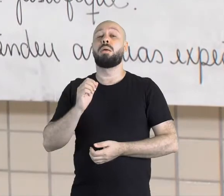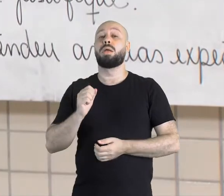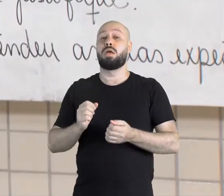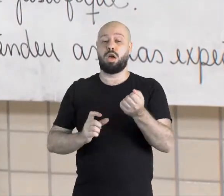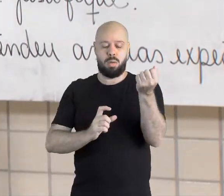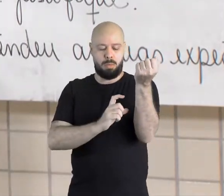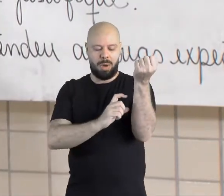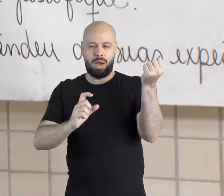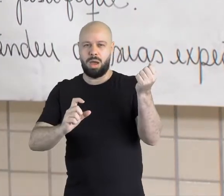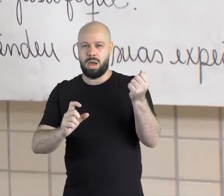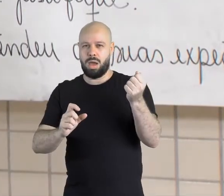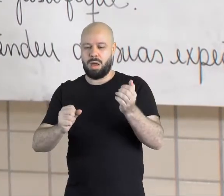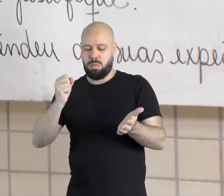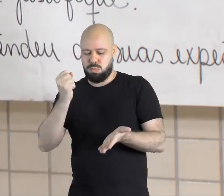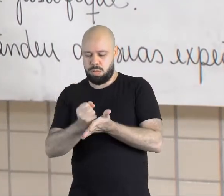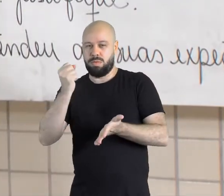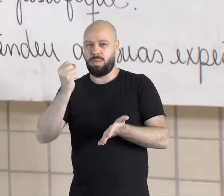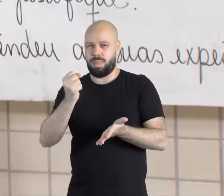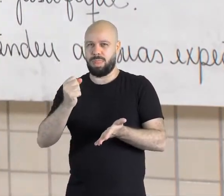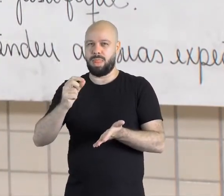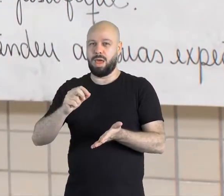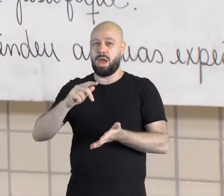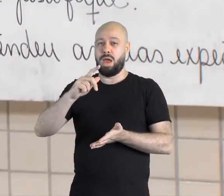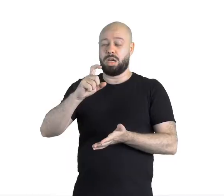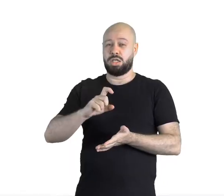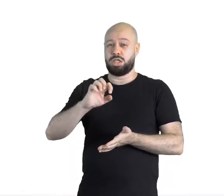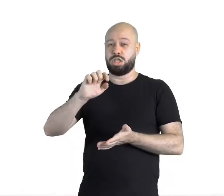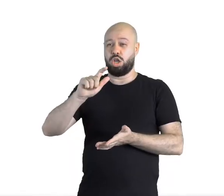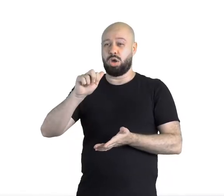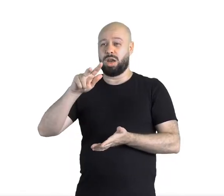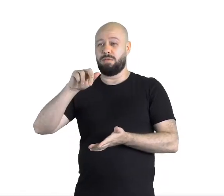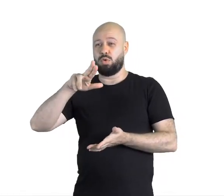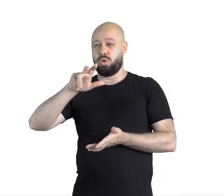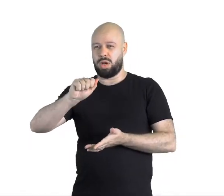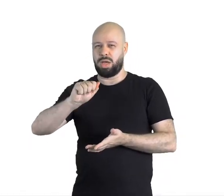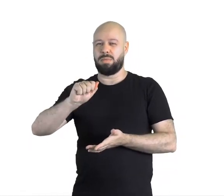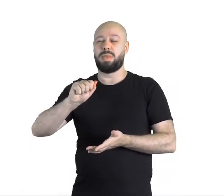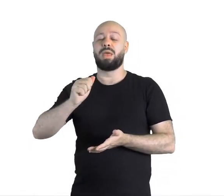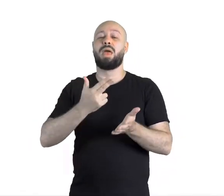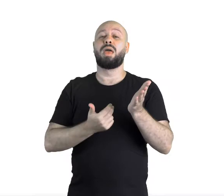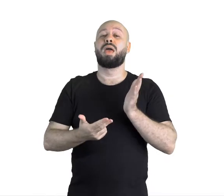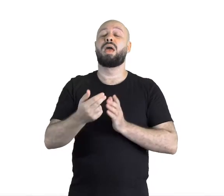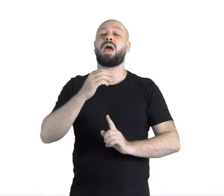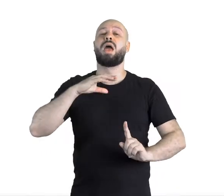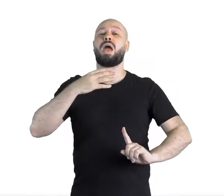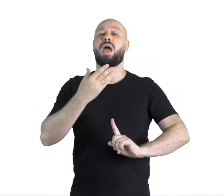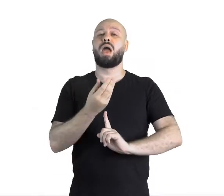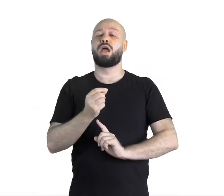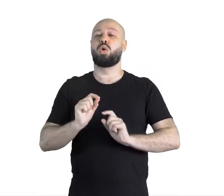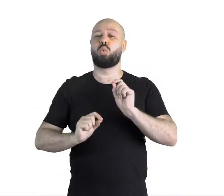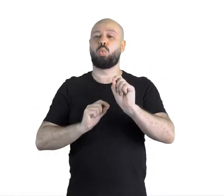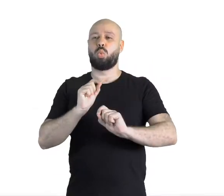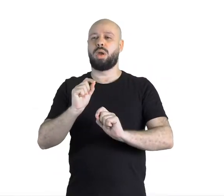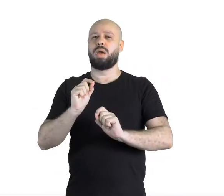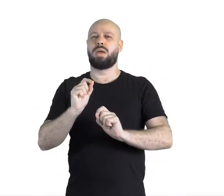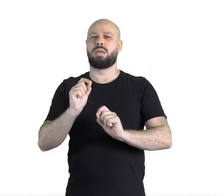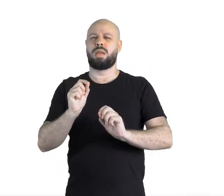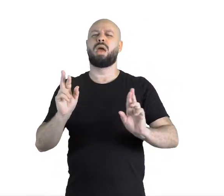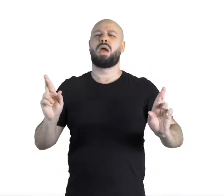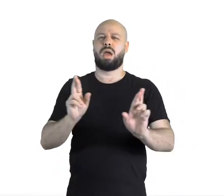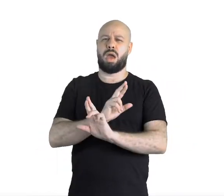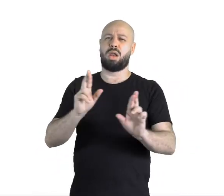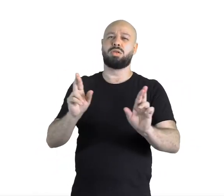xilogravura que ilustrou o cordel. Xilogravura, gente, é a arte que está ali junto com o cordel,